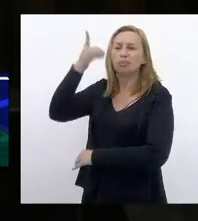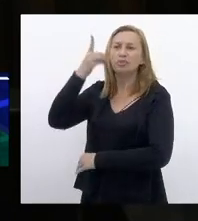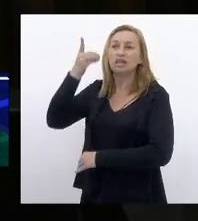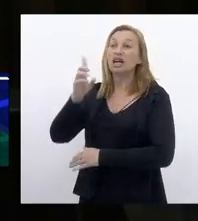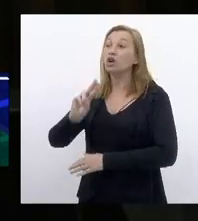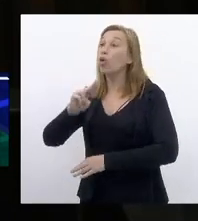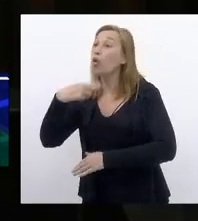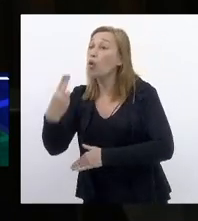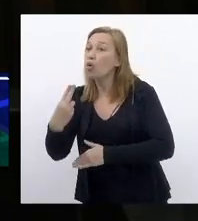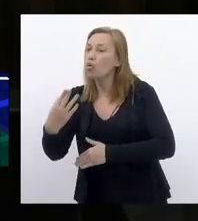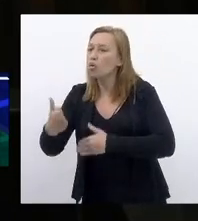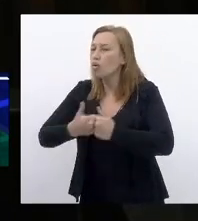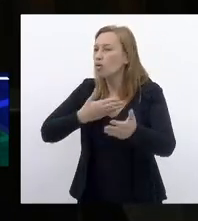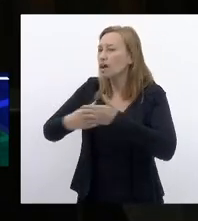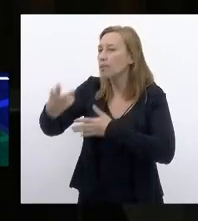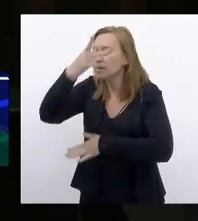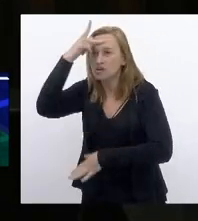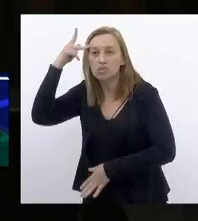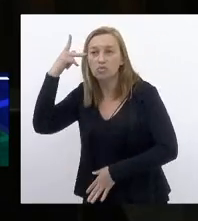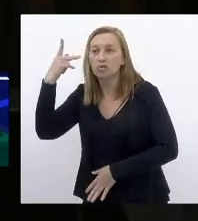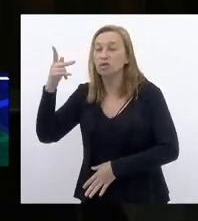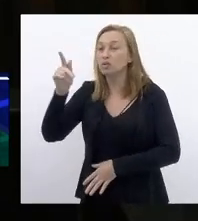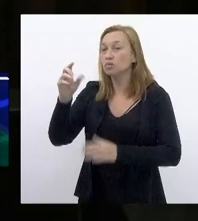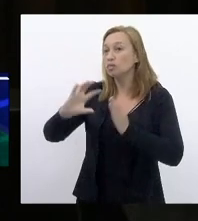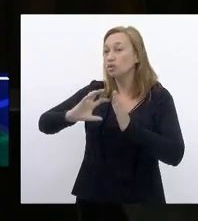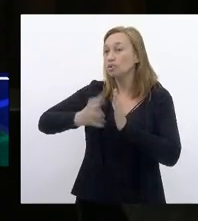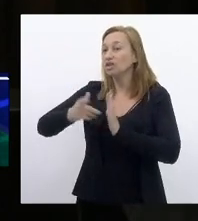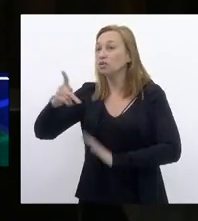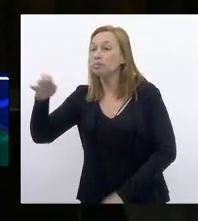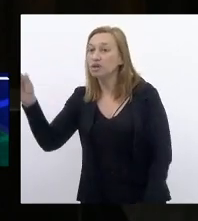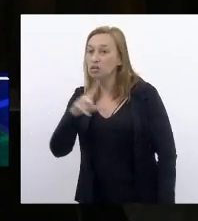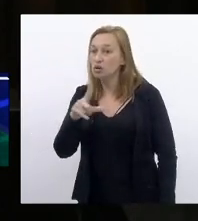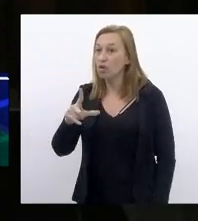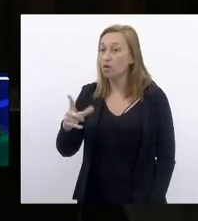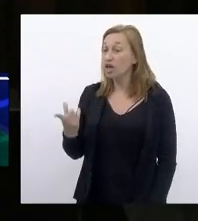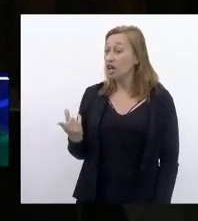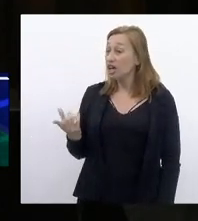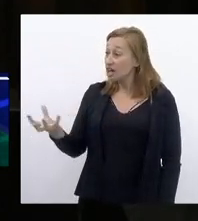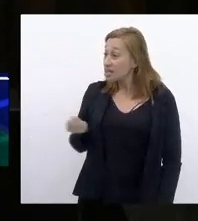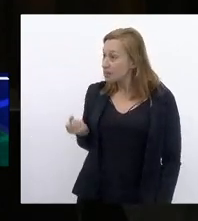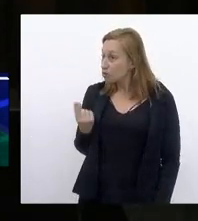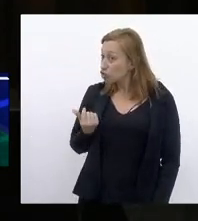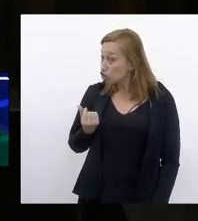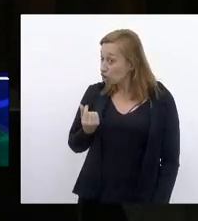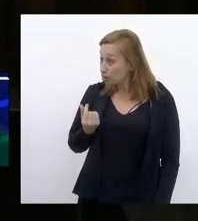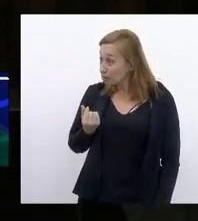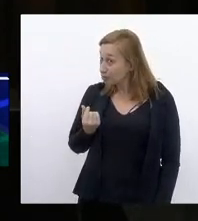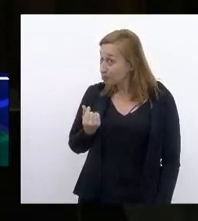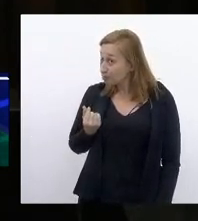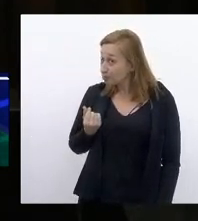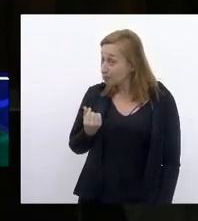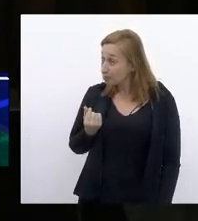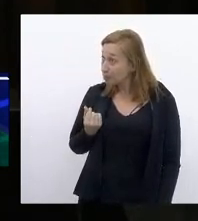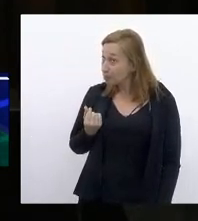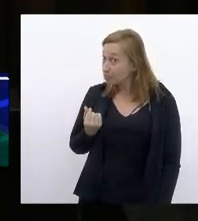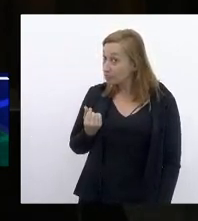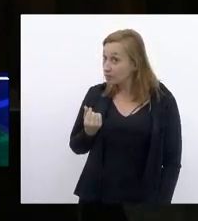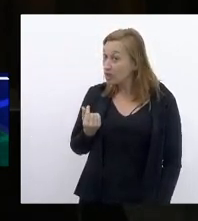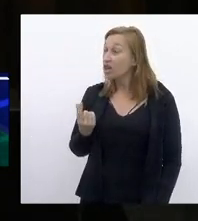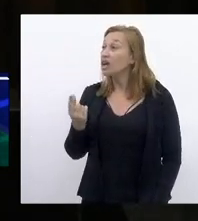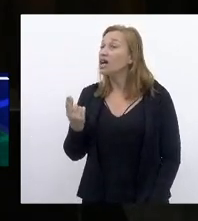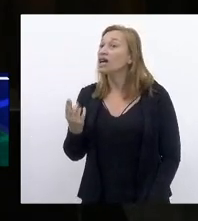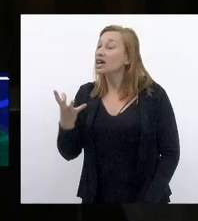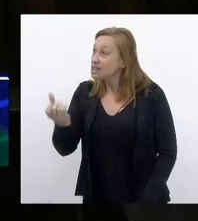da bancada do PSOL faturou com essa negociata? Vossa Excelência levou algum